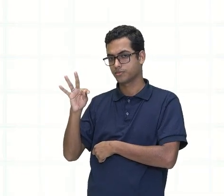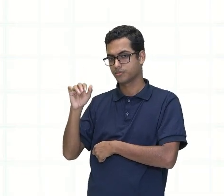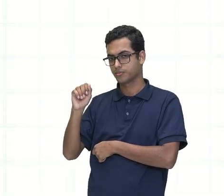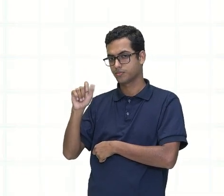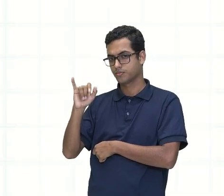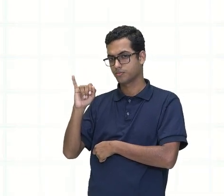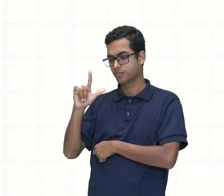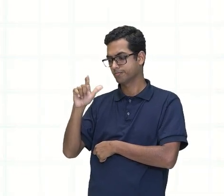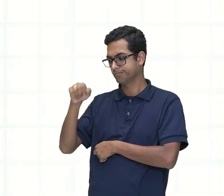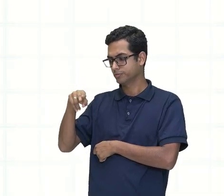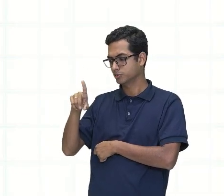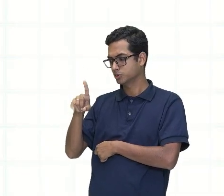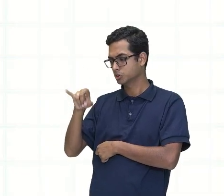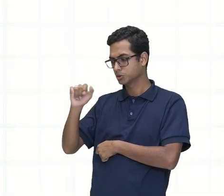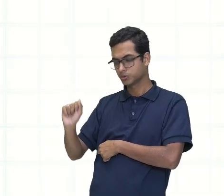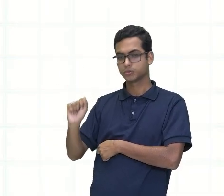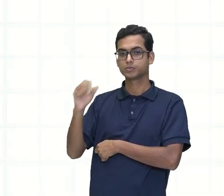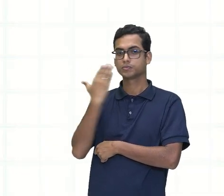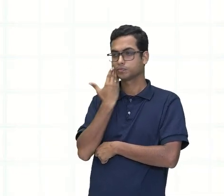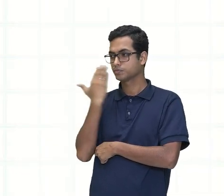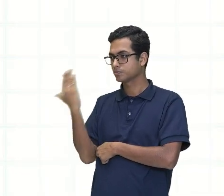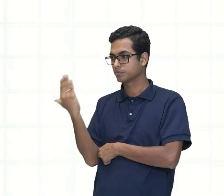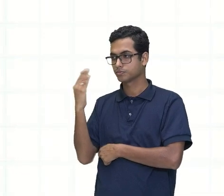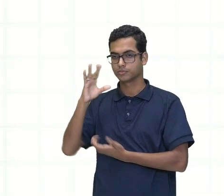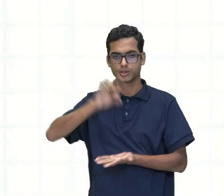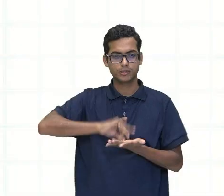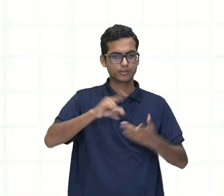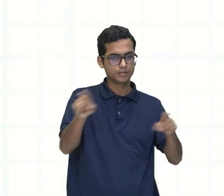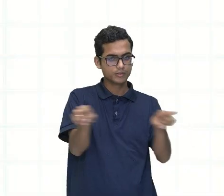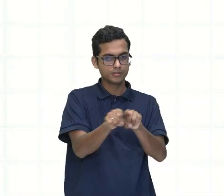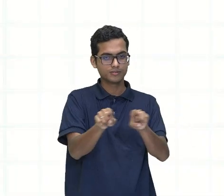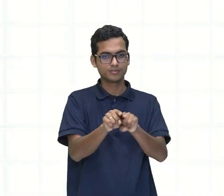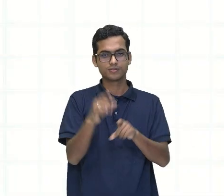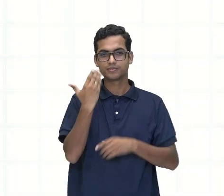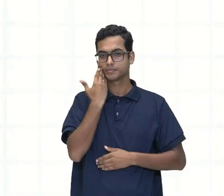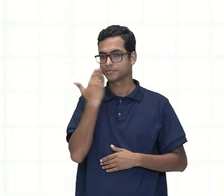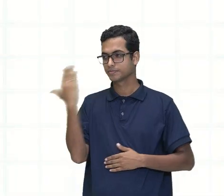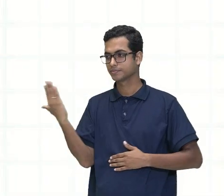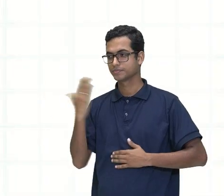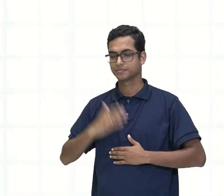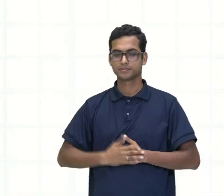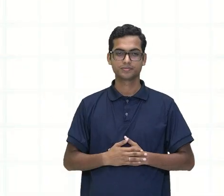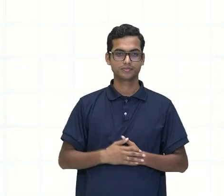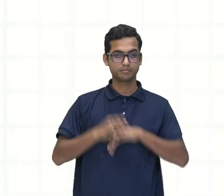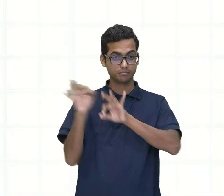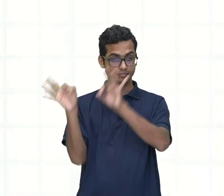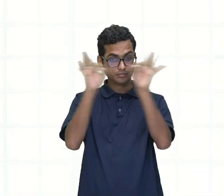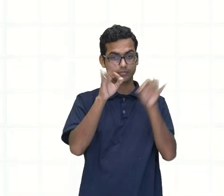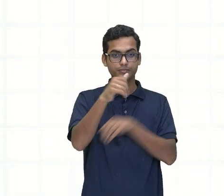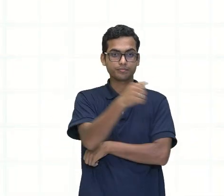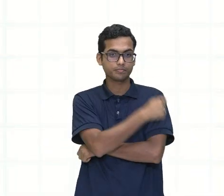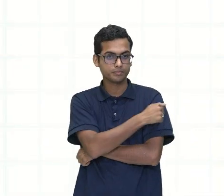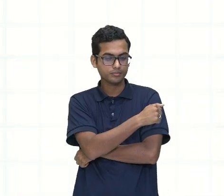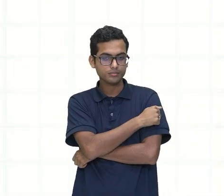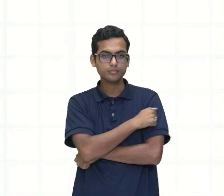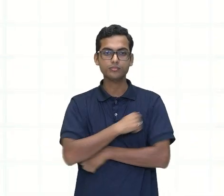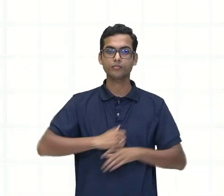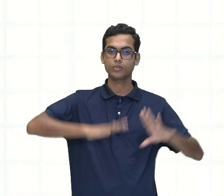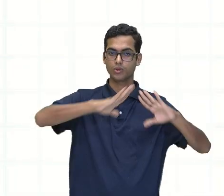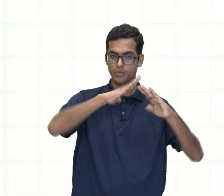7 alunos. Isso é um fato. Vamos dar mais uma lida, olha só. Alunos do Colégio Militar da Polícia